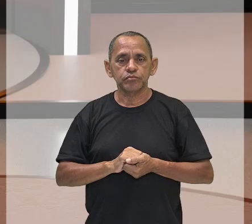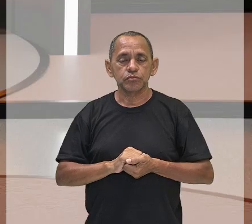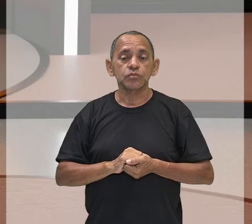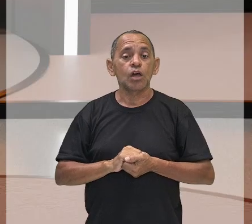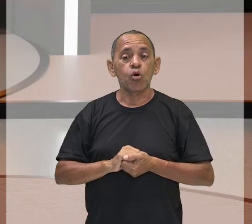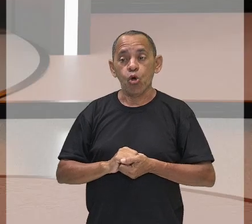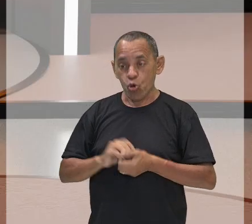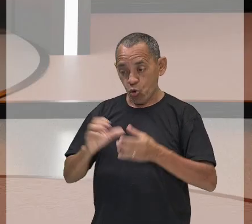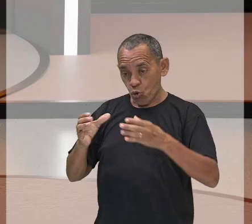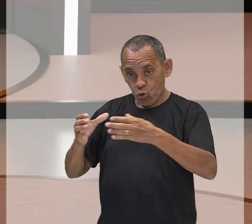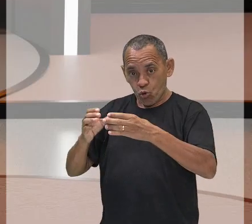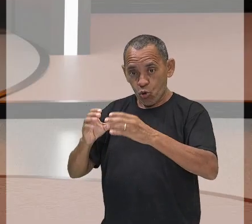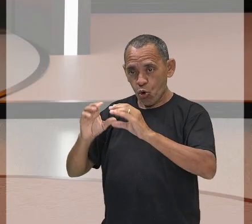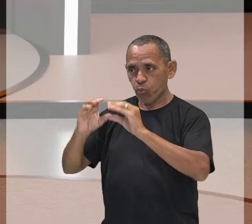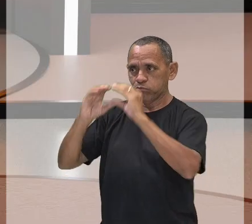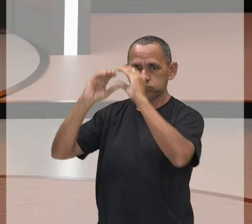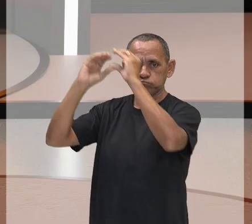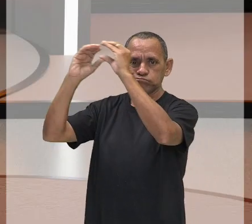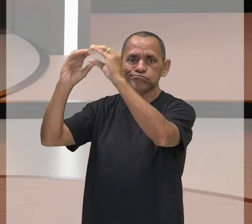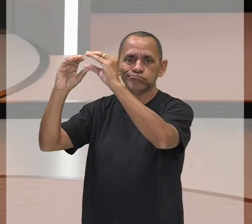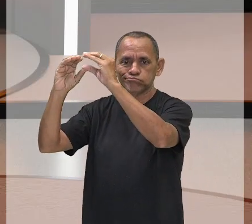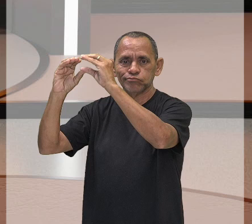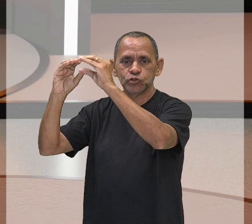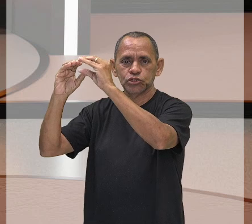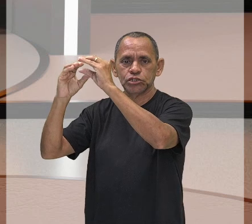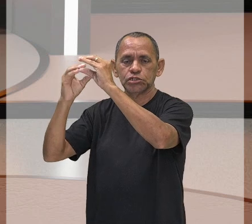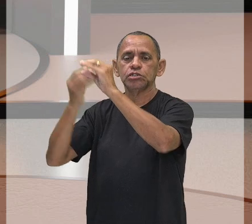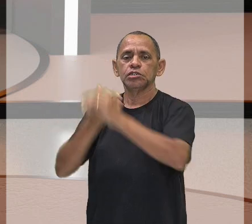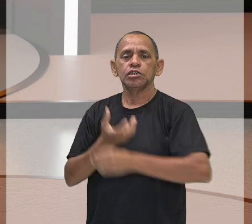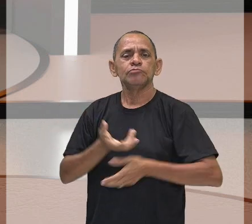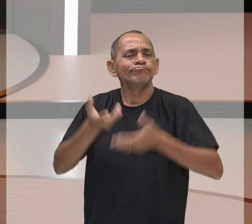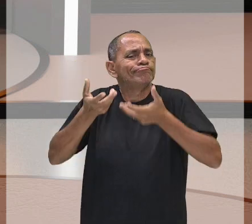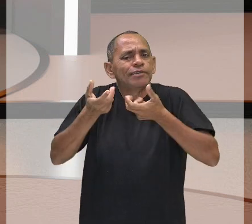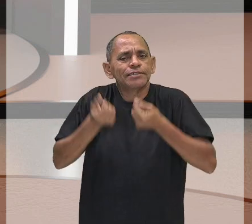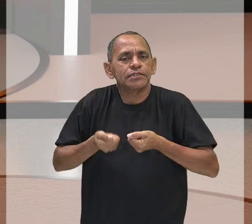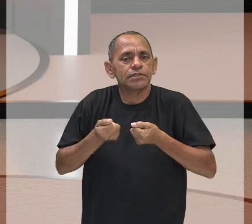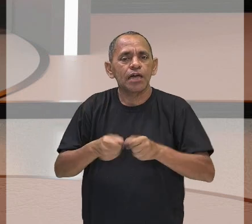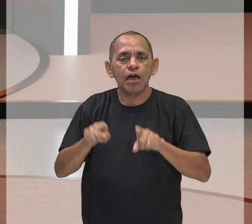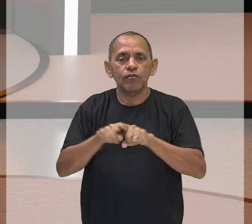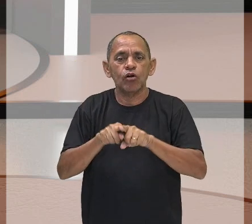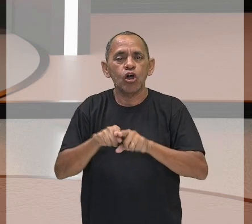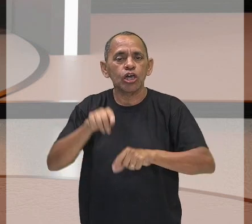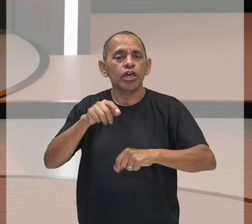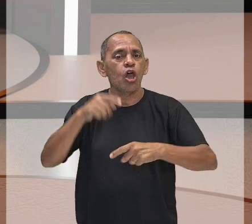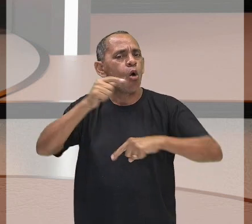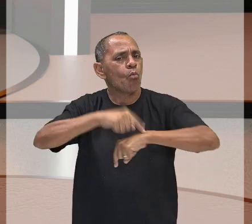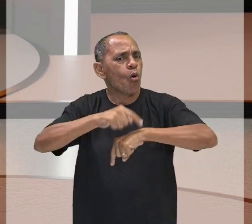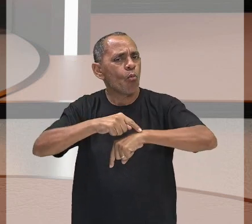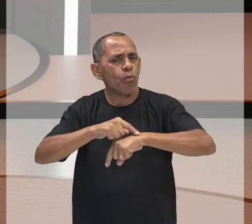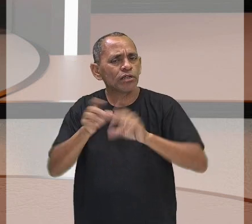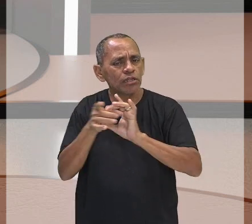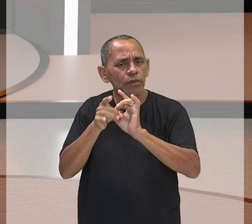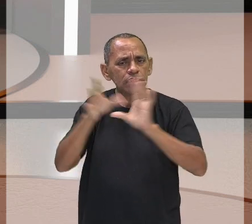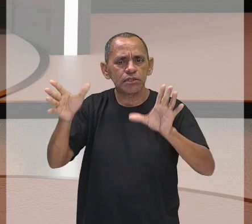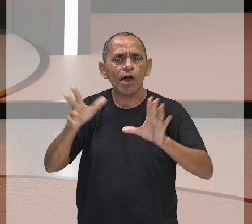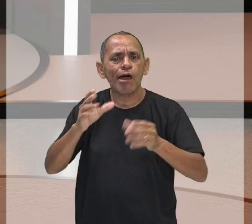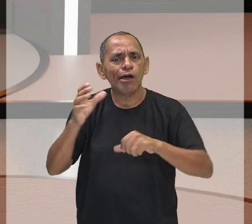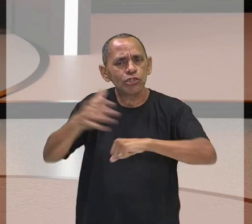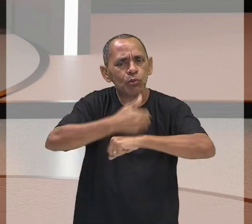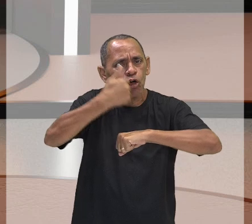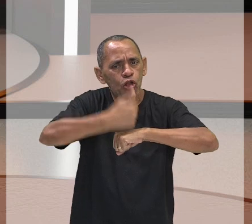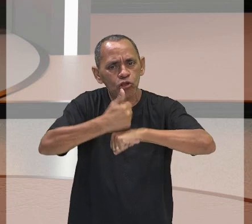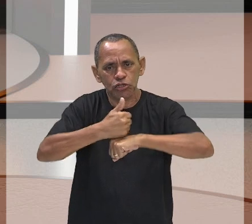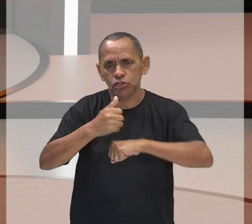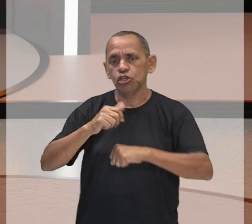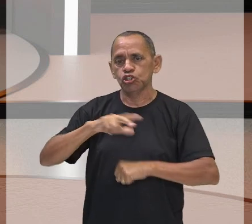aceitando muito bem esse movimento da liberdade para a colônia portuguesa. Gente, e nesse momento a gente está